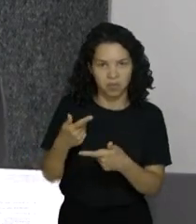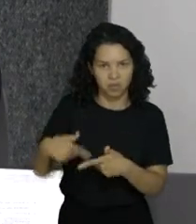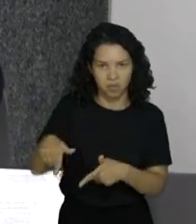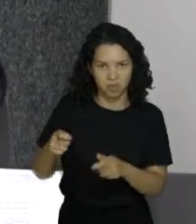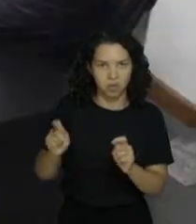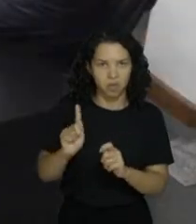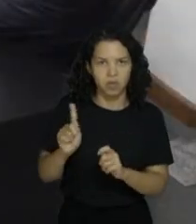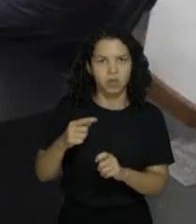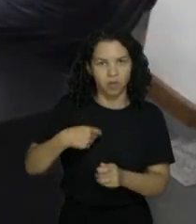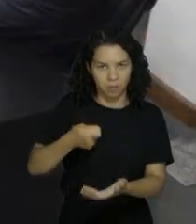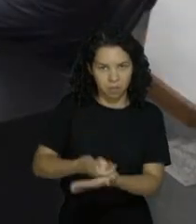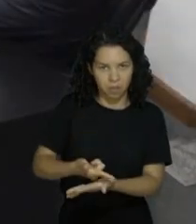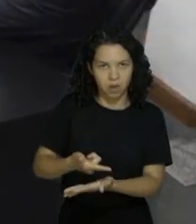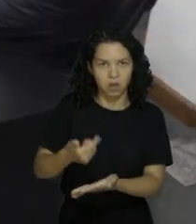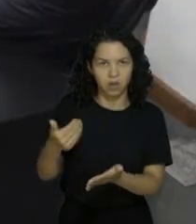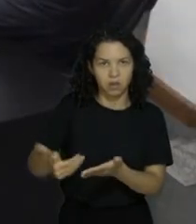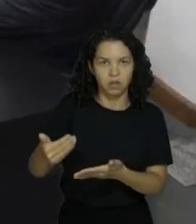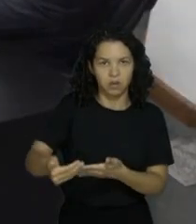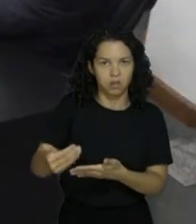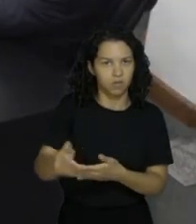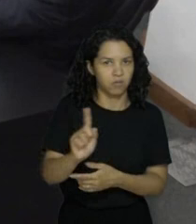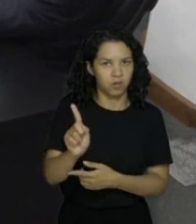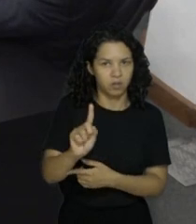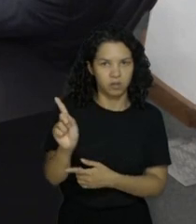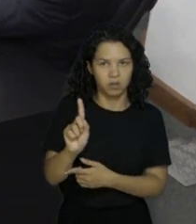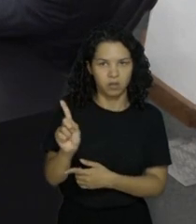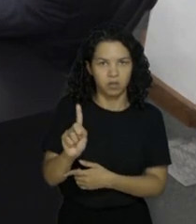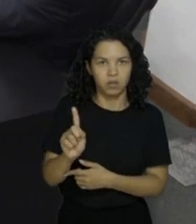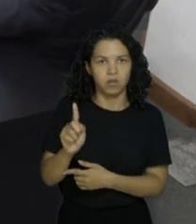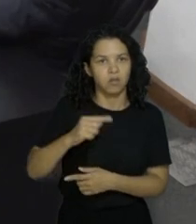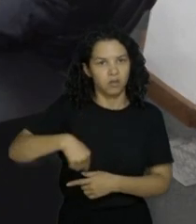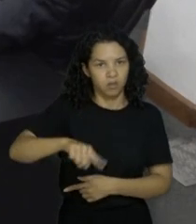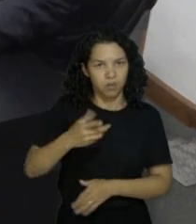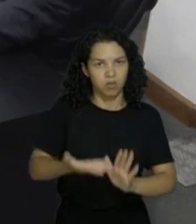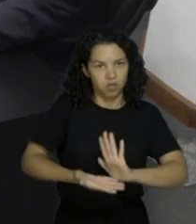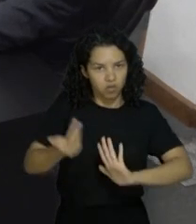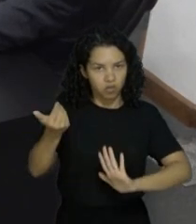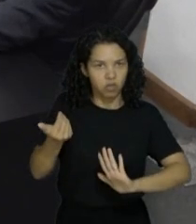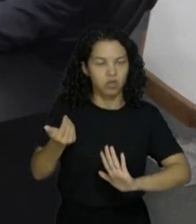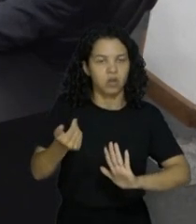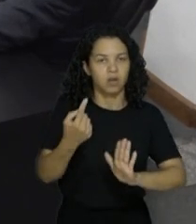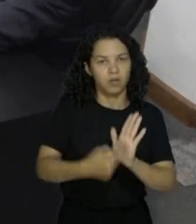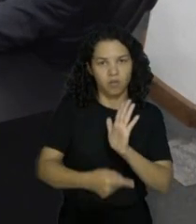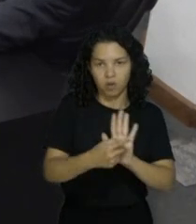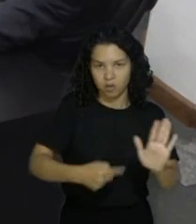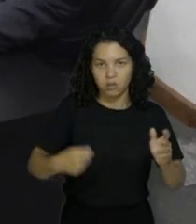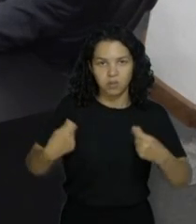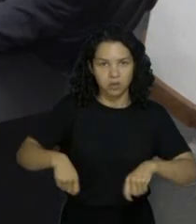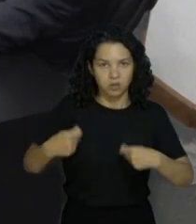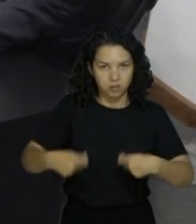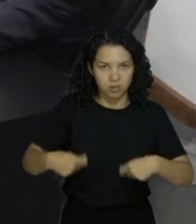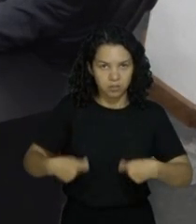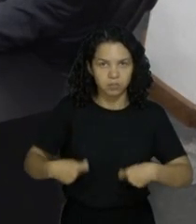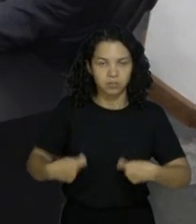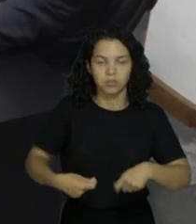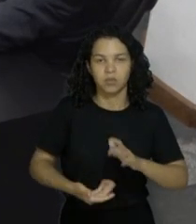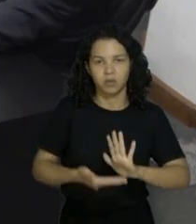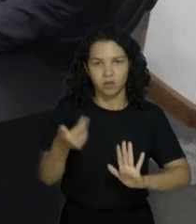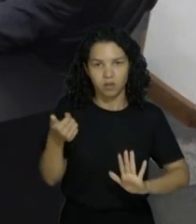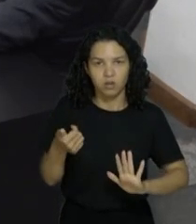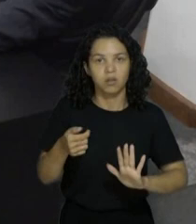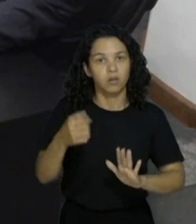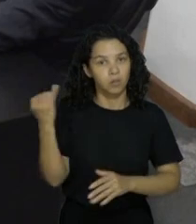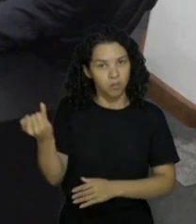pagando todo mês eu disse ah aqui para vocês ó vão tirar essa revogação aí então a importância da perspicácia